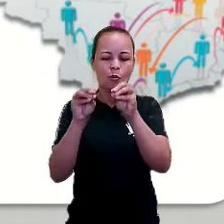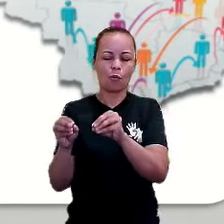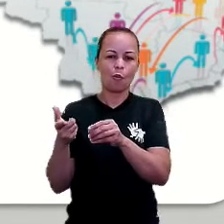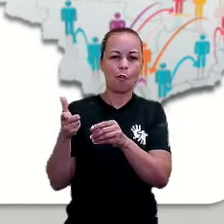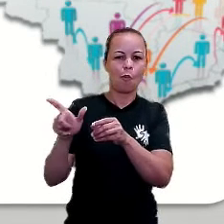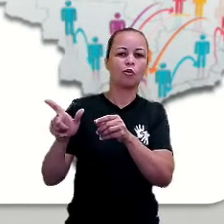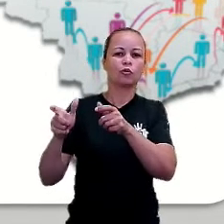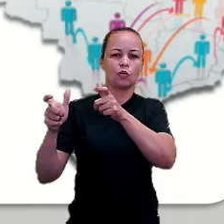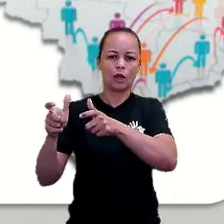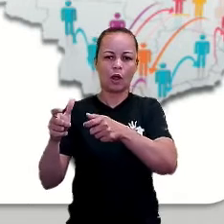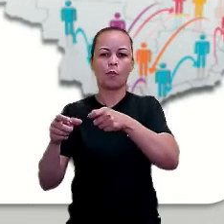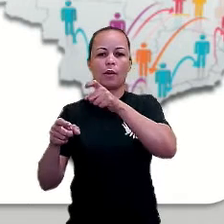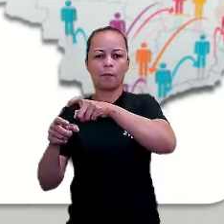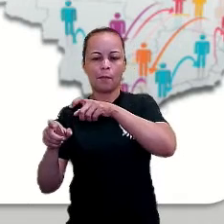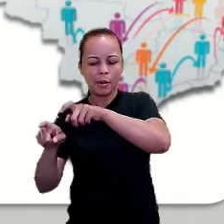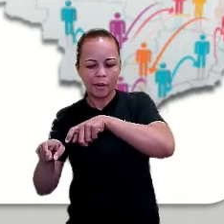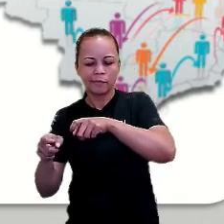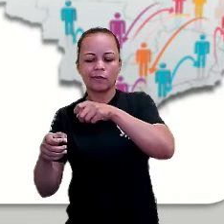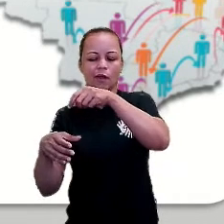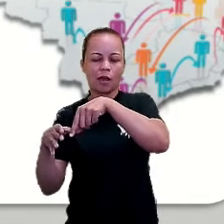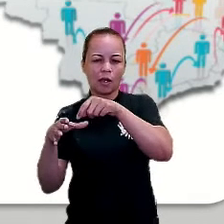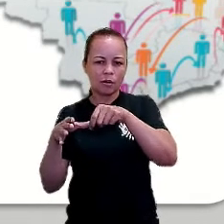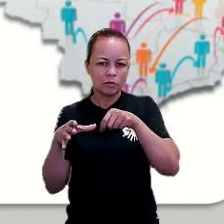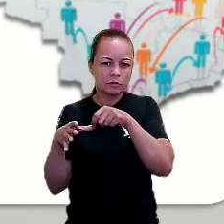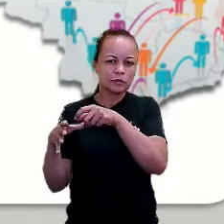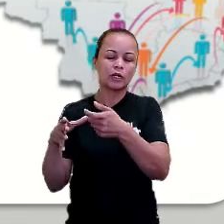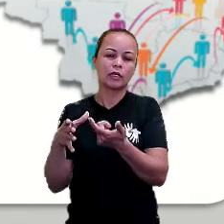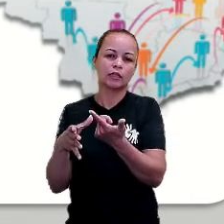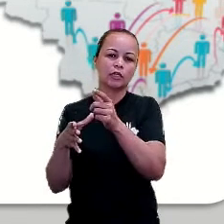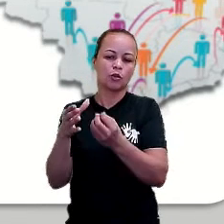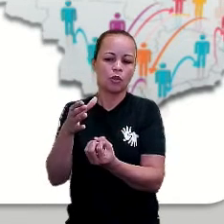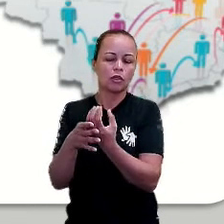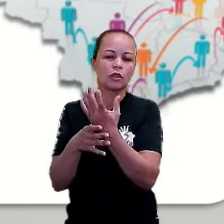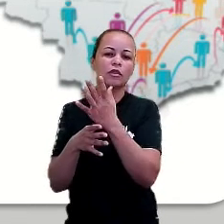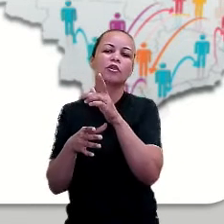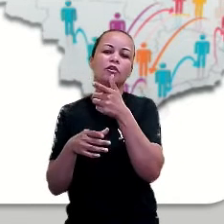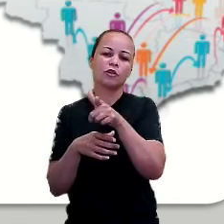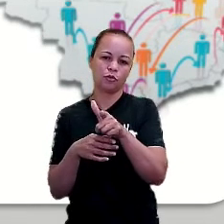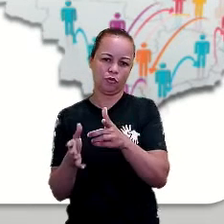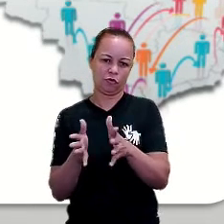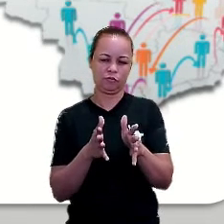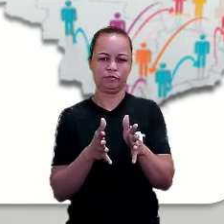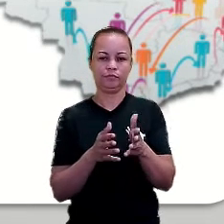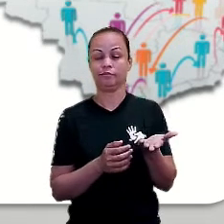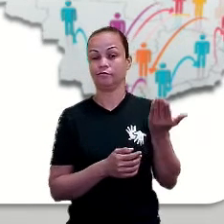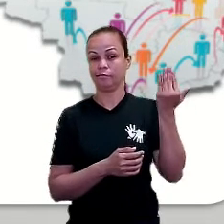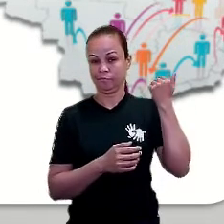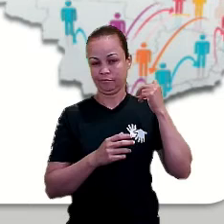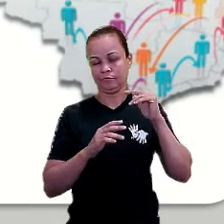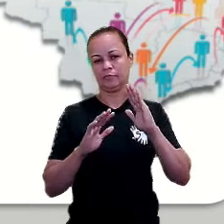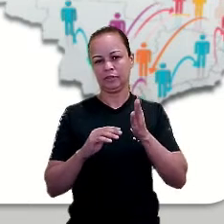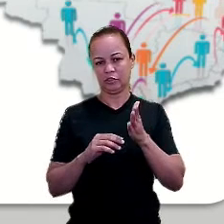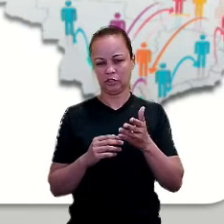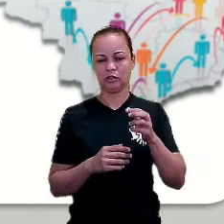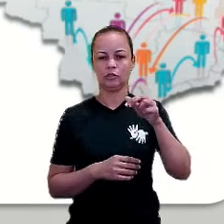lá atrás, na evolução da humanidade, já fomos seres nômades.